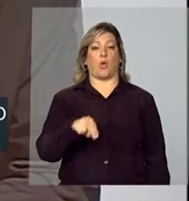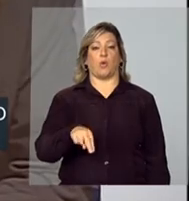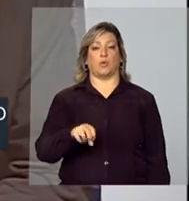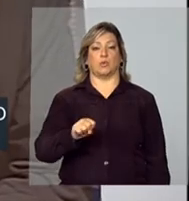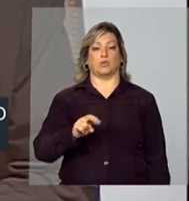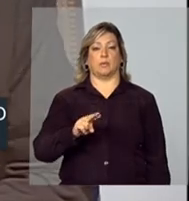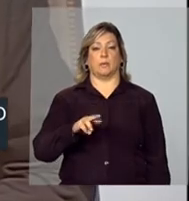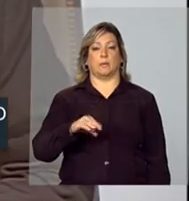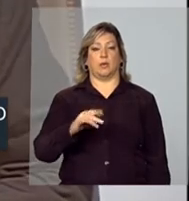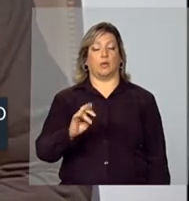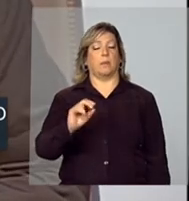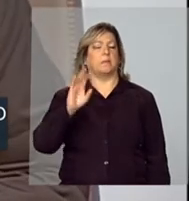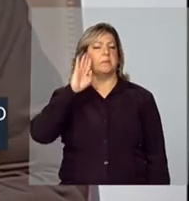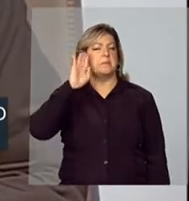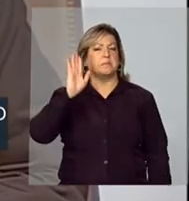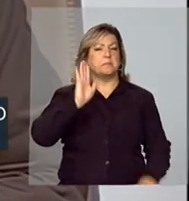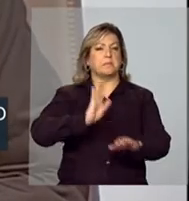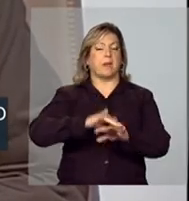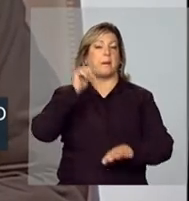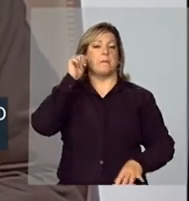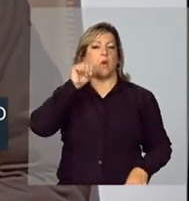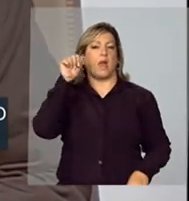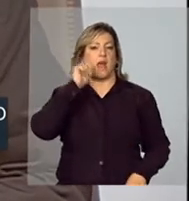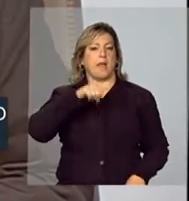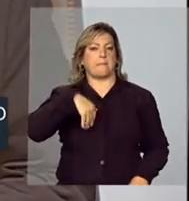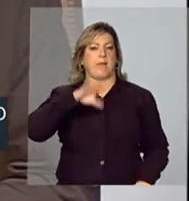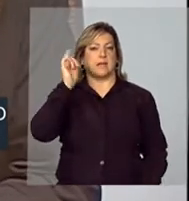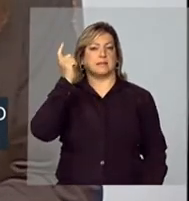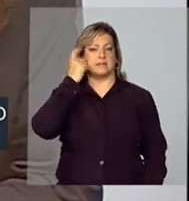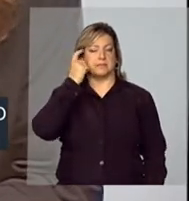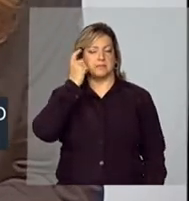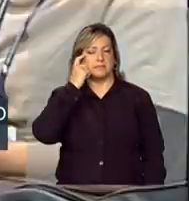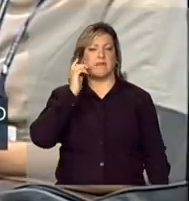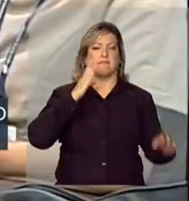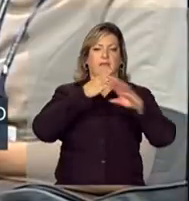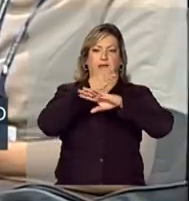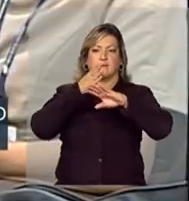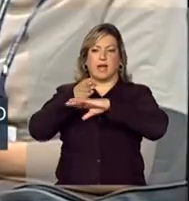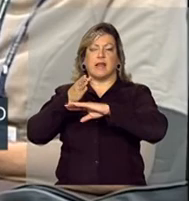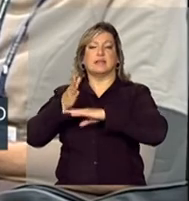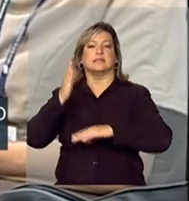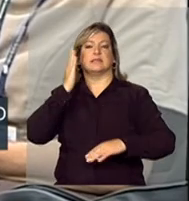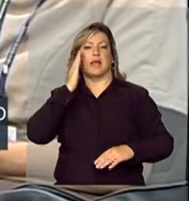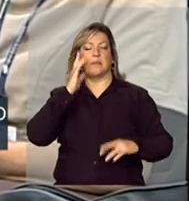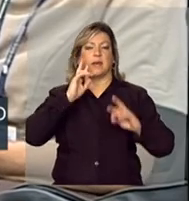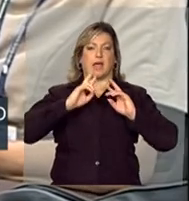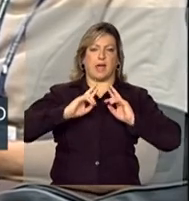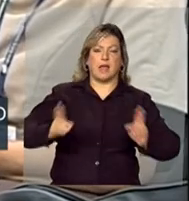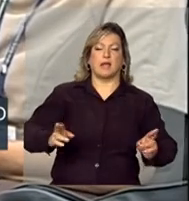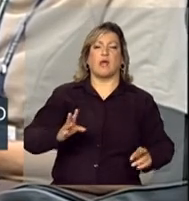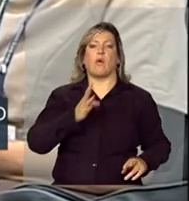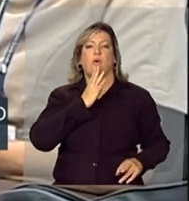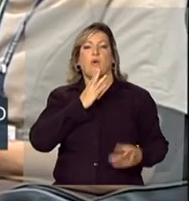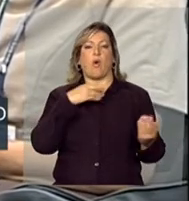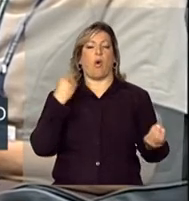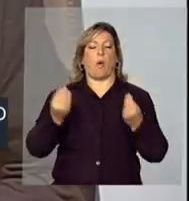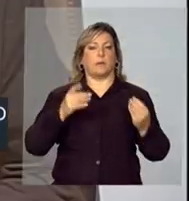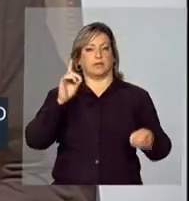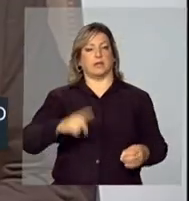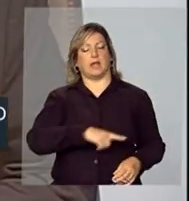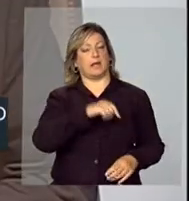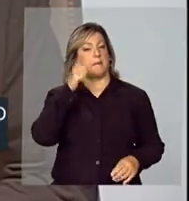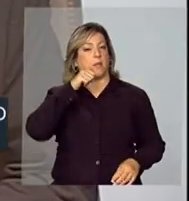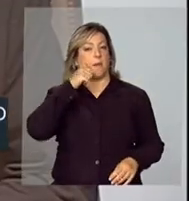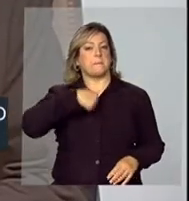aqui nos mostra que as mulheres são mais conscientes né procuram mais saber os seus direitos e procura um pouco mais os